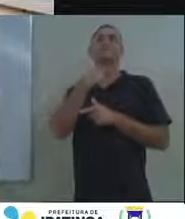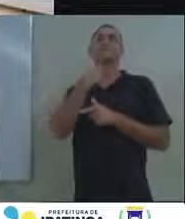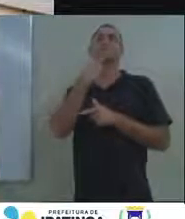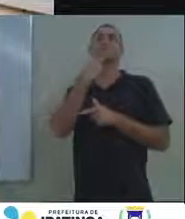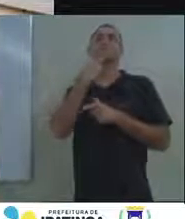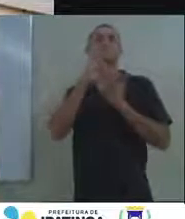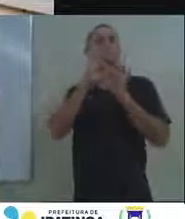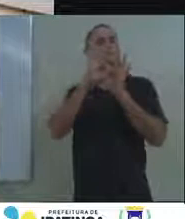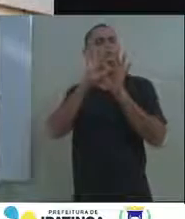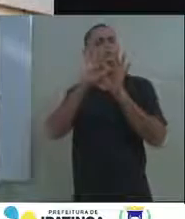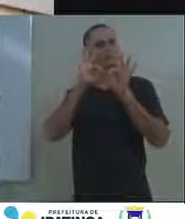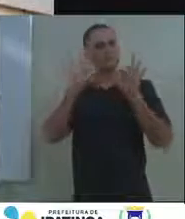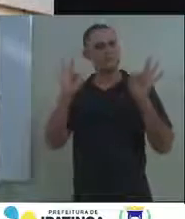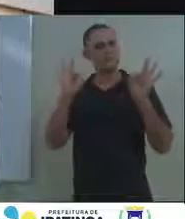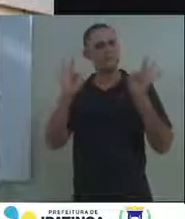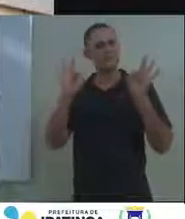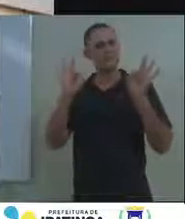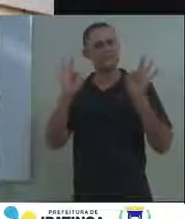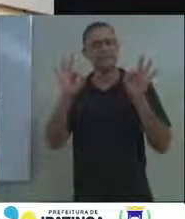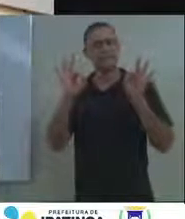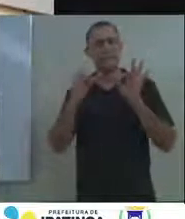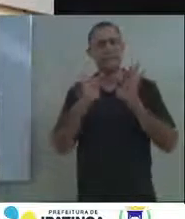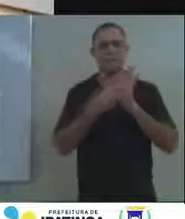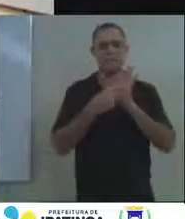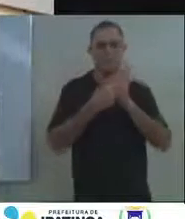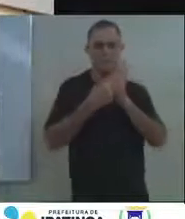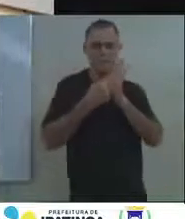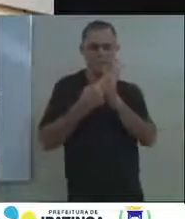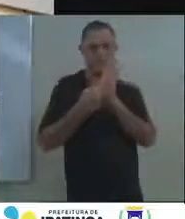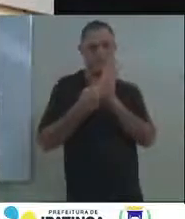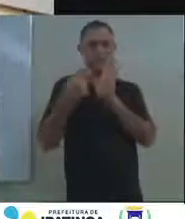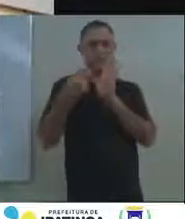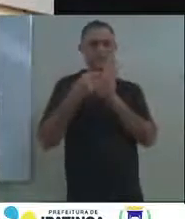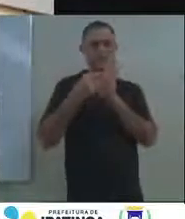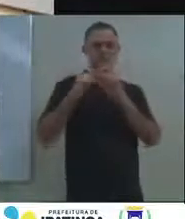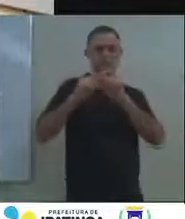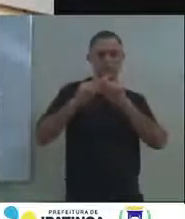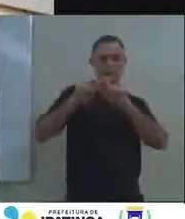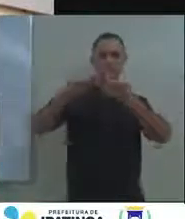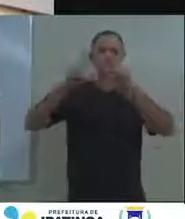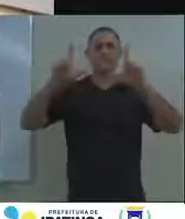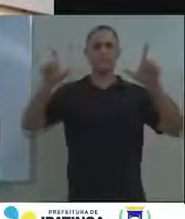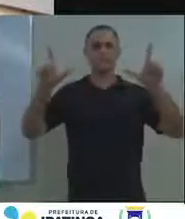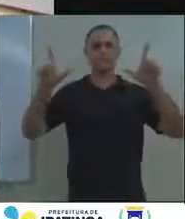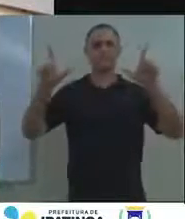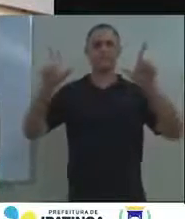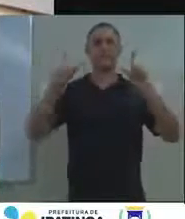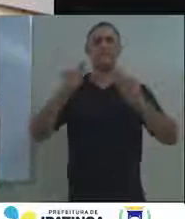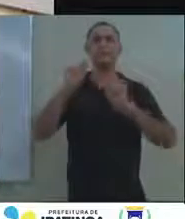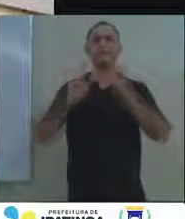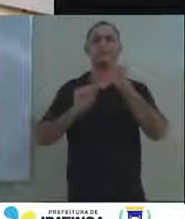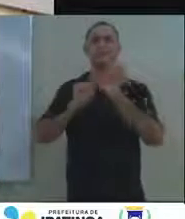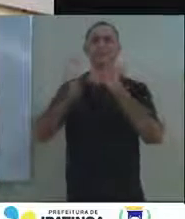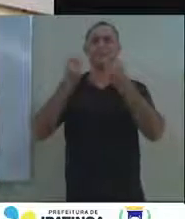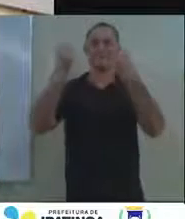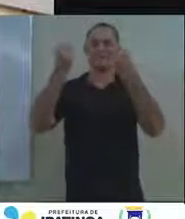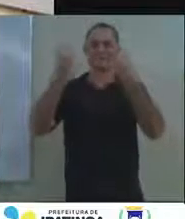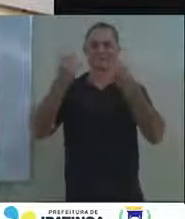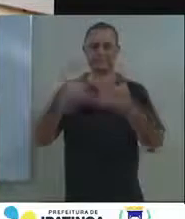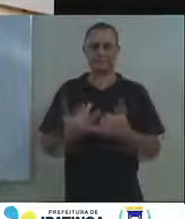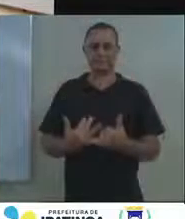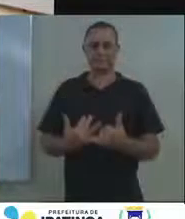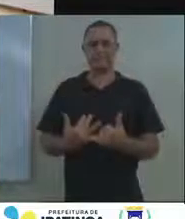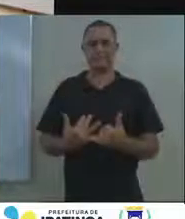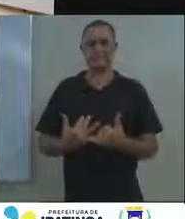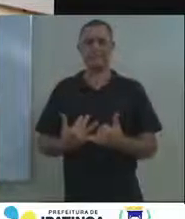E aí, gente, eu coloquei uma imagem que fala um pouquinho do nosso momento atual. Aqui, ó, eu tô